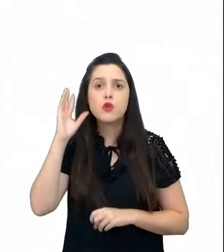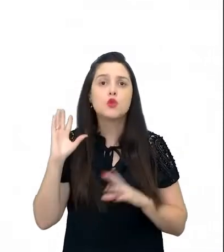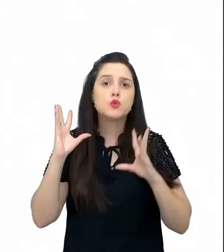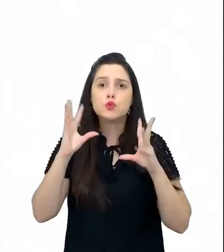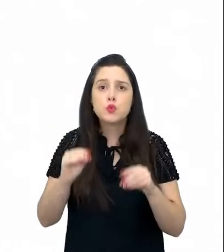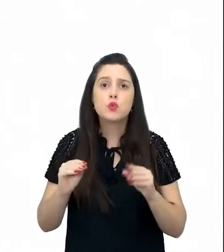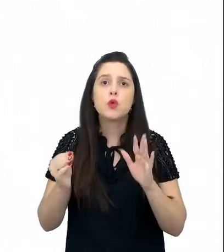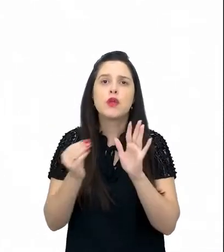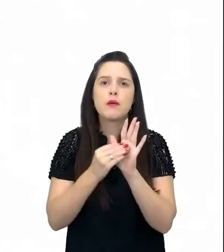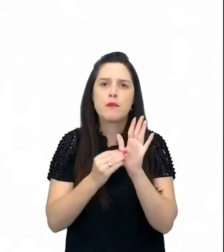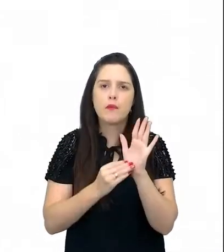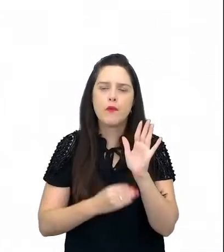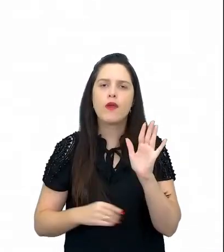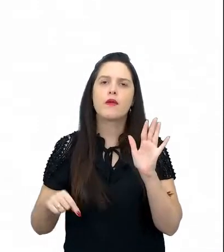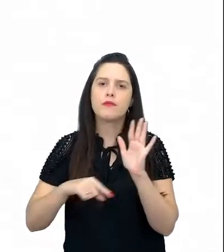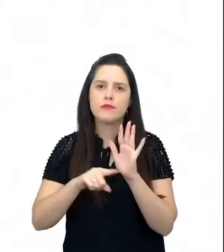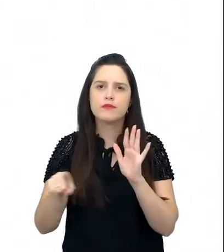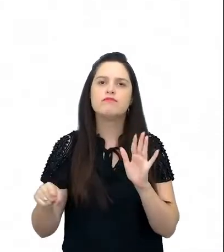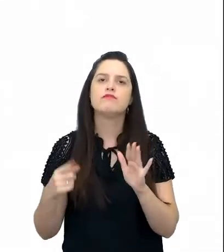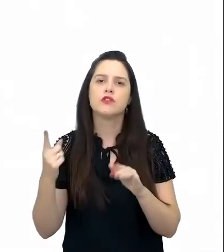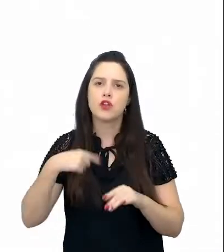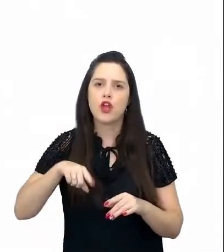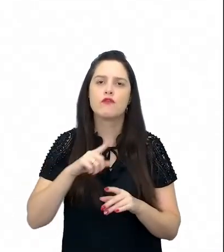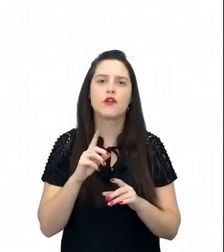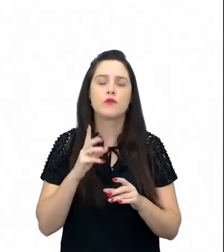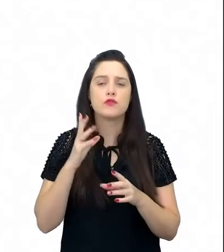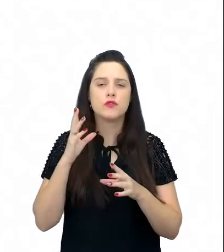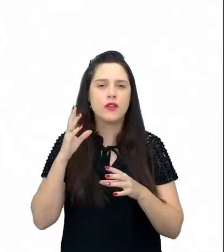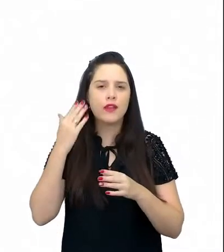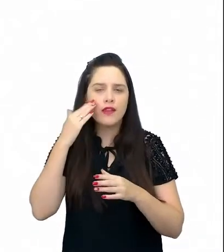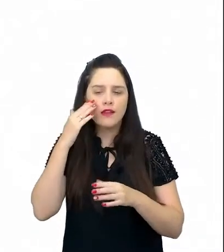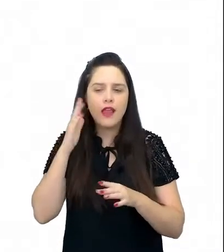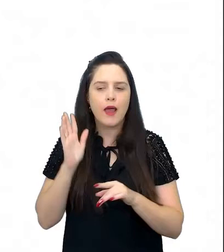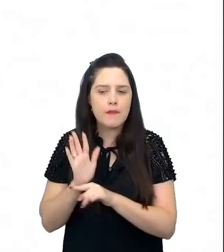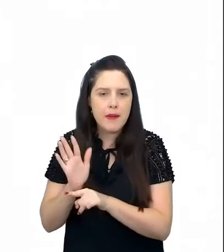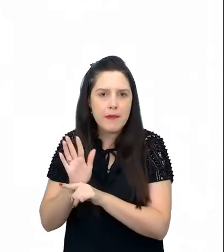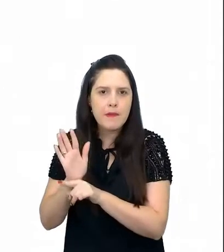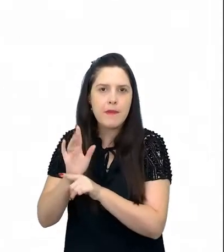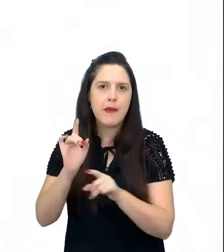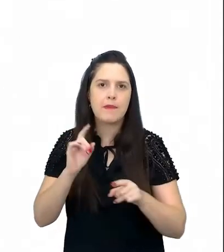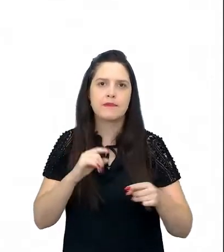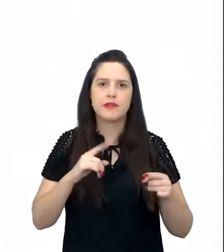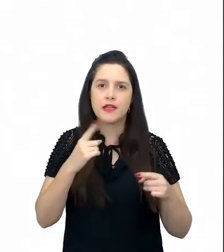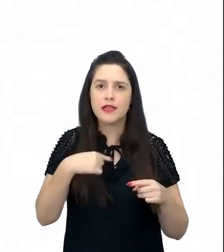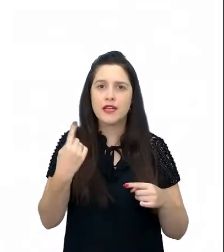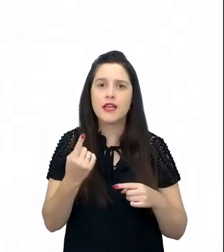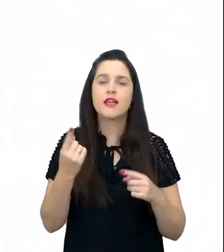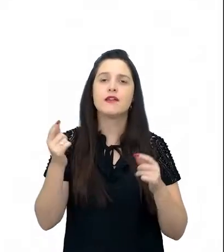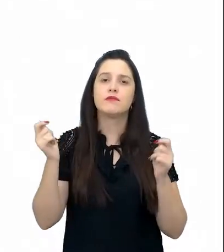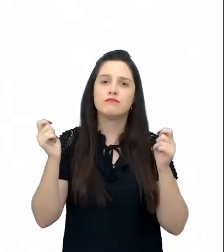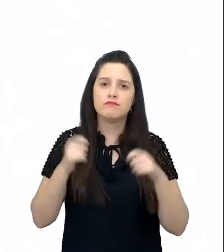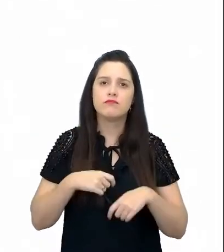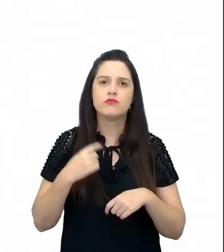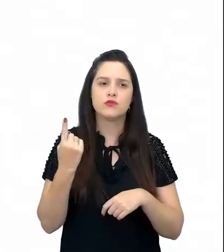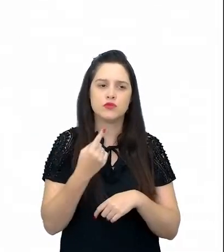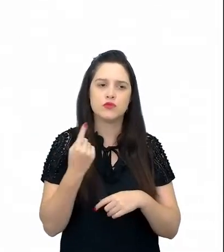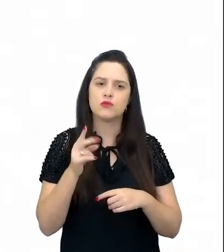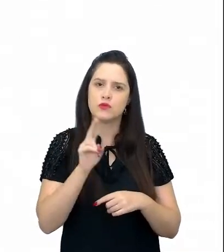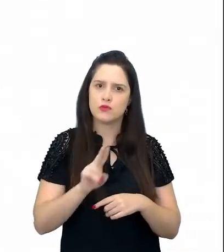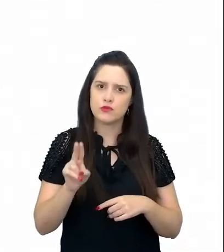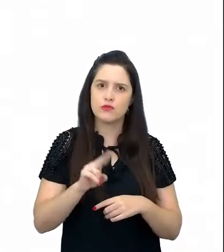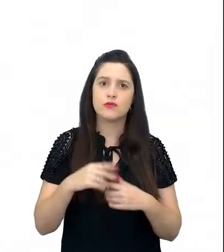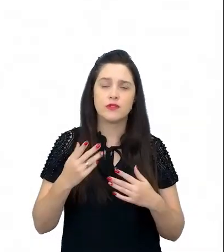foi colocado em etapas anteriores, nós vamos agregar, nós vamos consolidar e fazer com isso amplie esse leque para nós de recursos